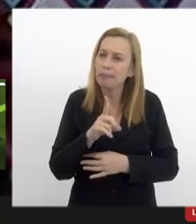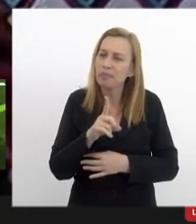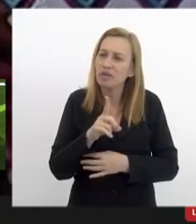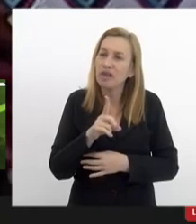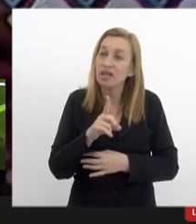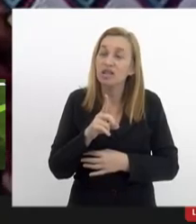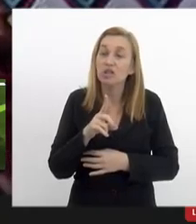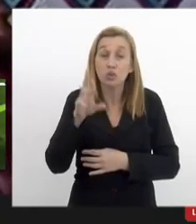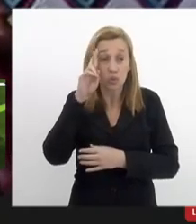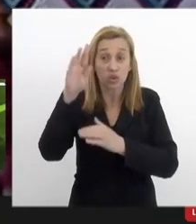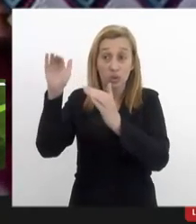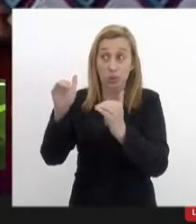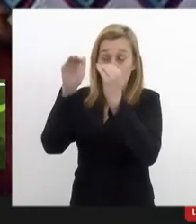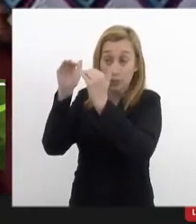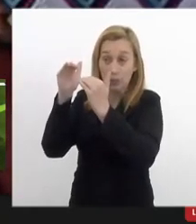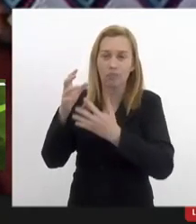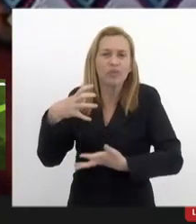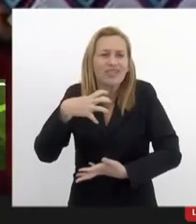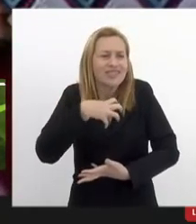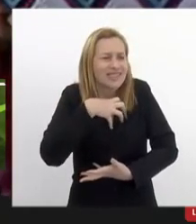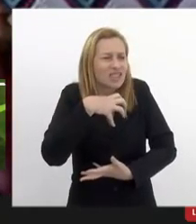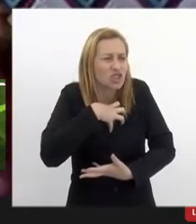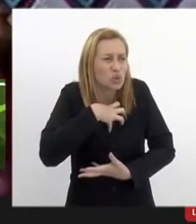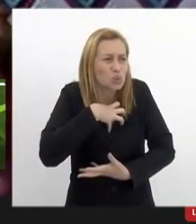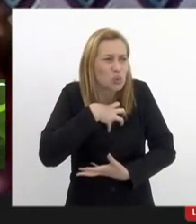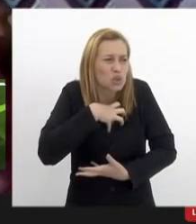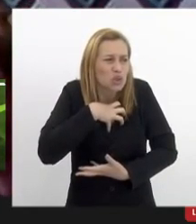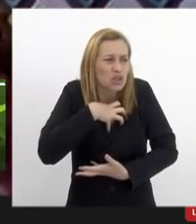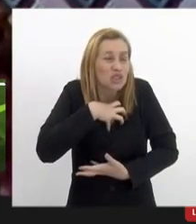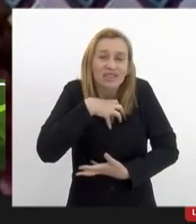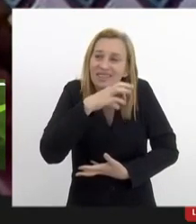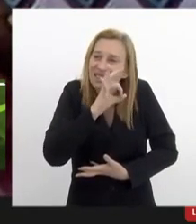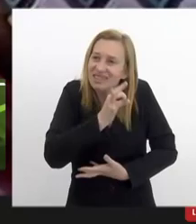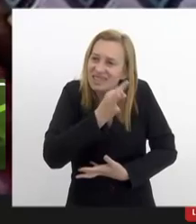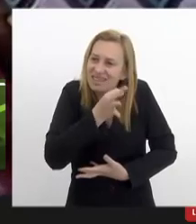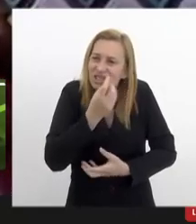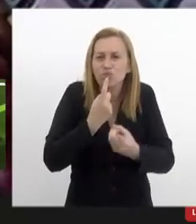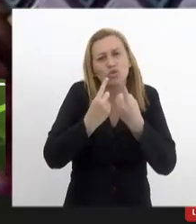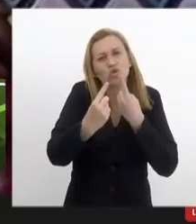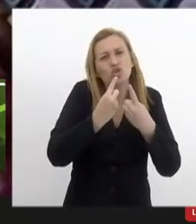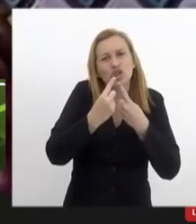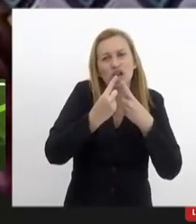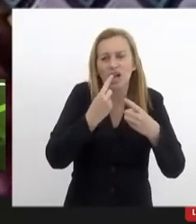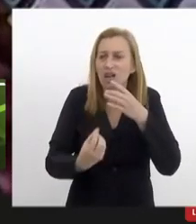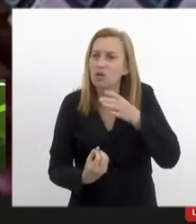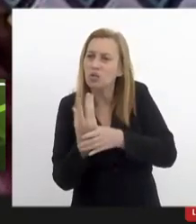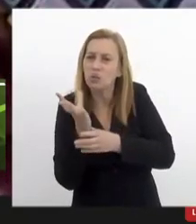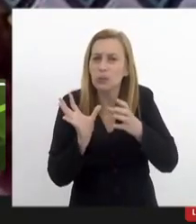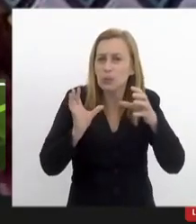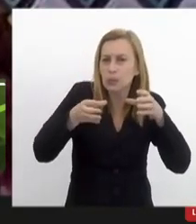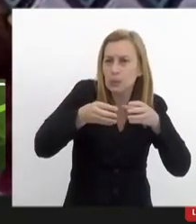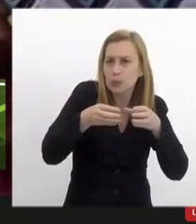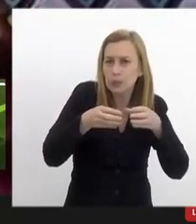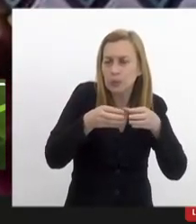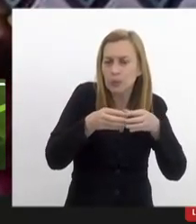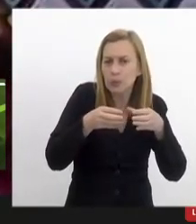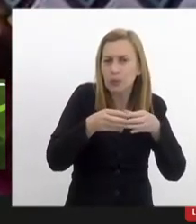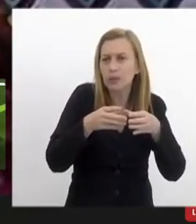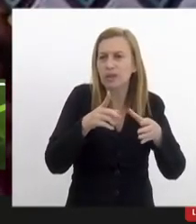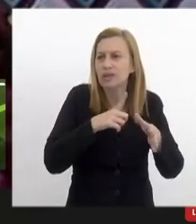de Vossa Excelência, no sentido de garantir o diálogo e a construção coletiva, que é